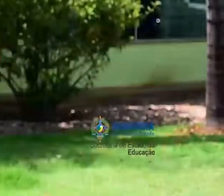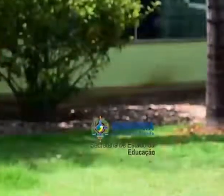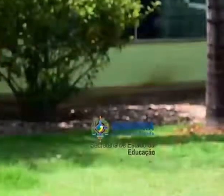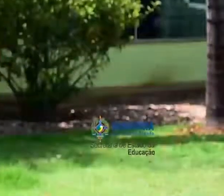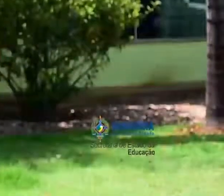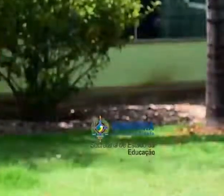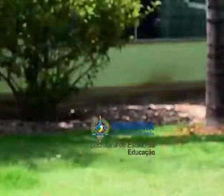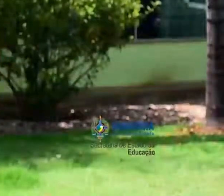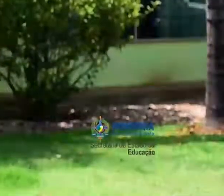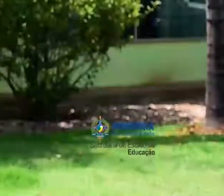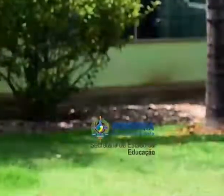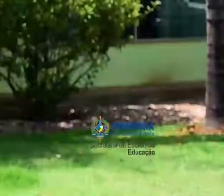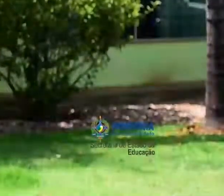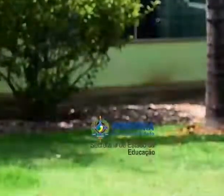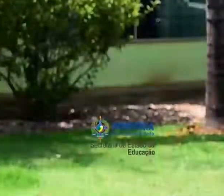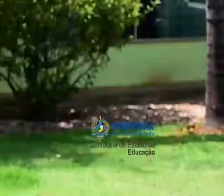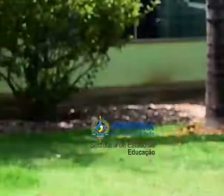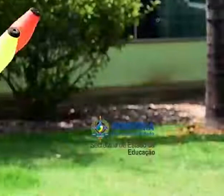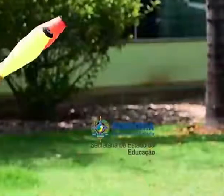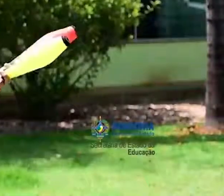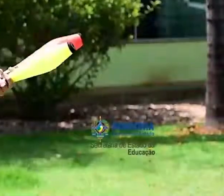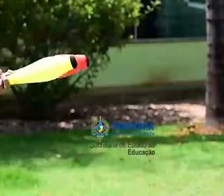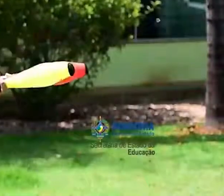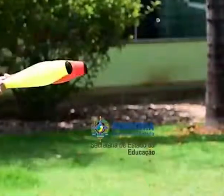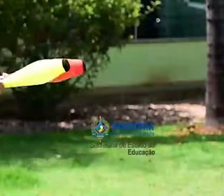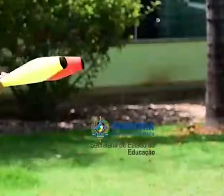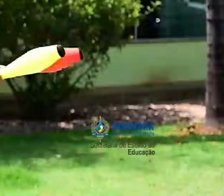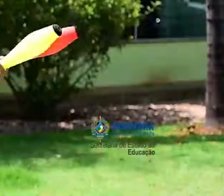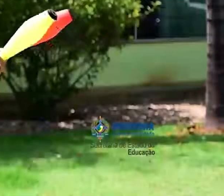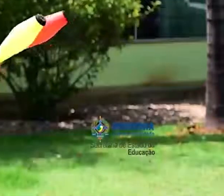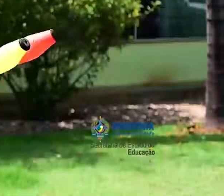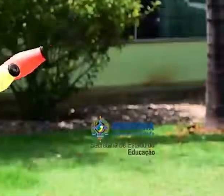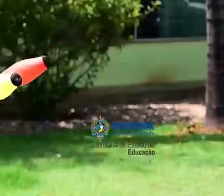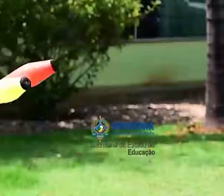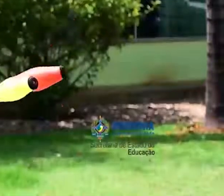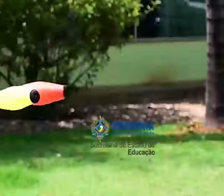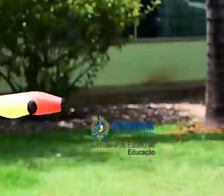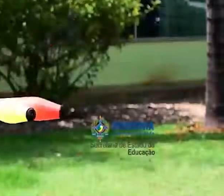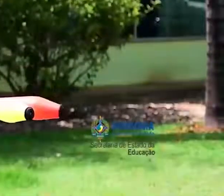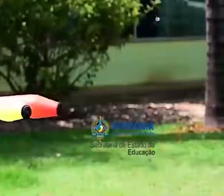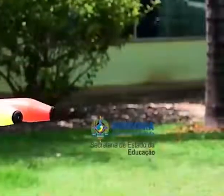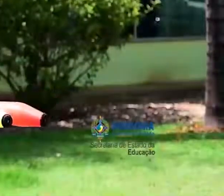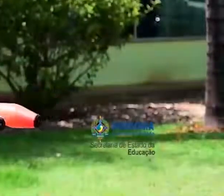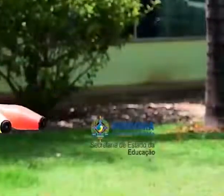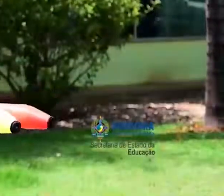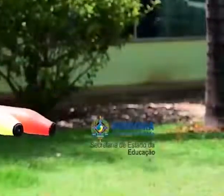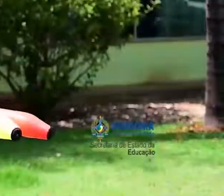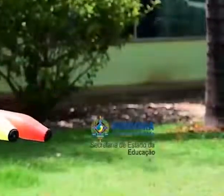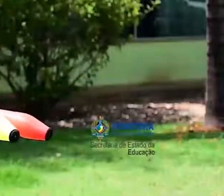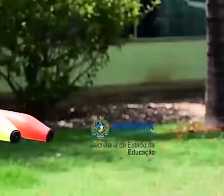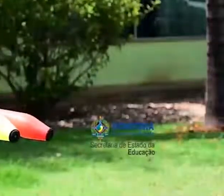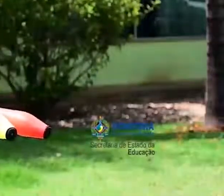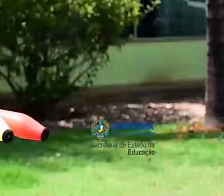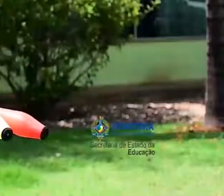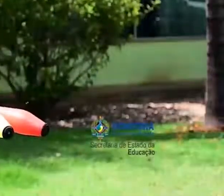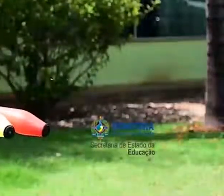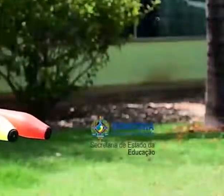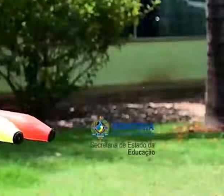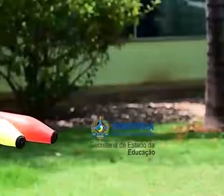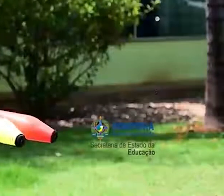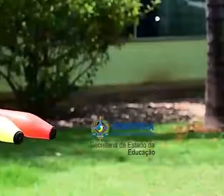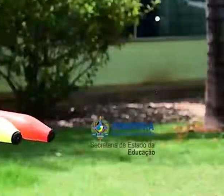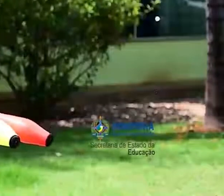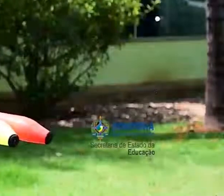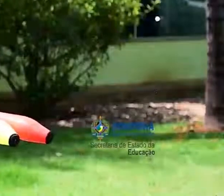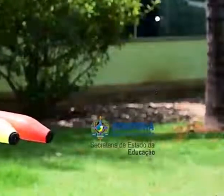ao longo dos treinamentos. E eu deixo um recado que é, independente de qual for a área que você queira seguir,